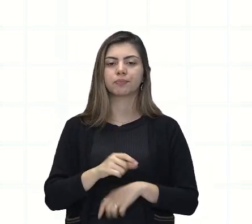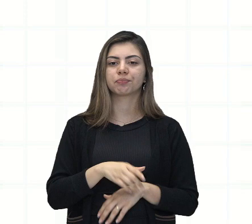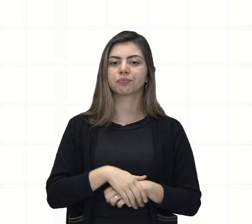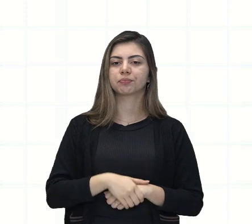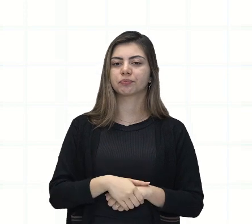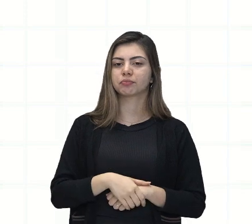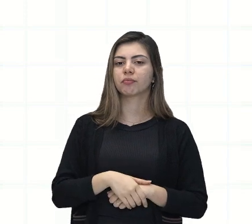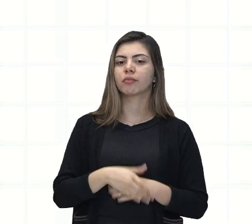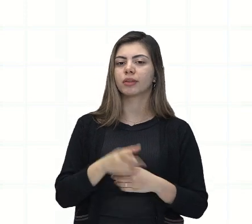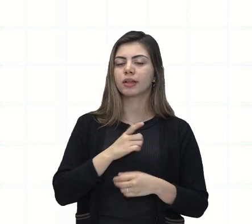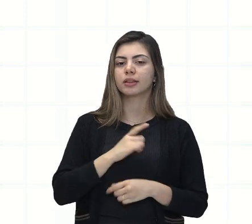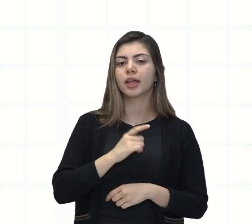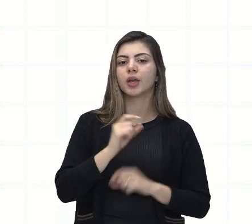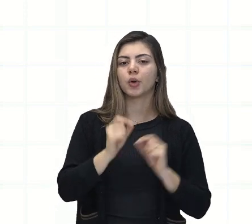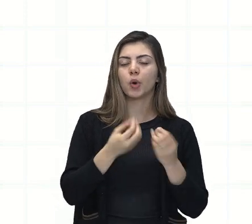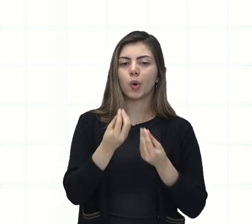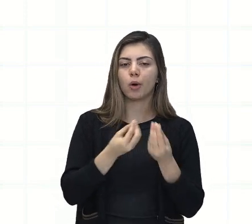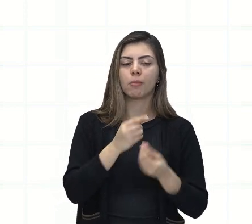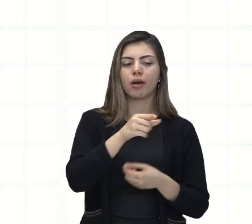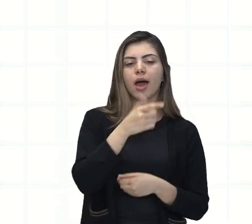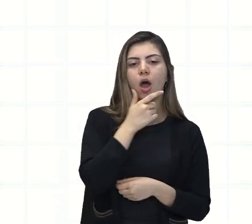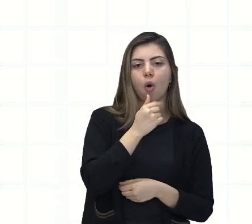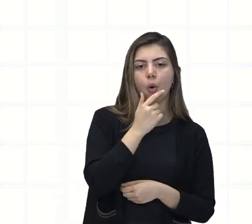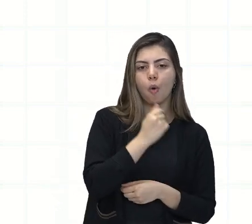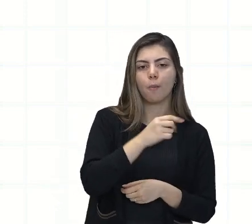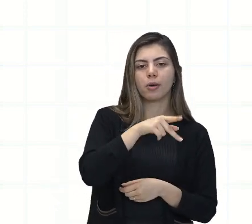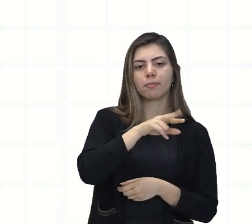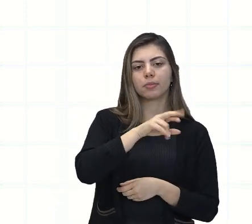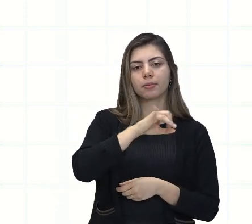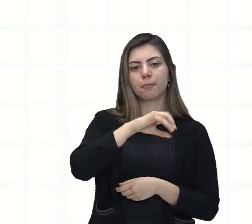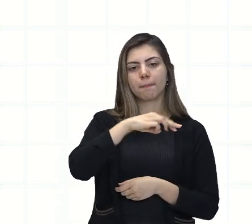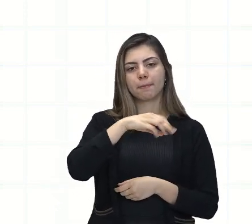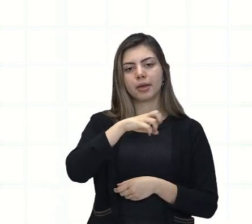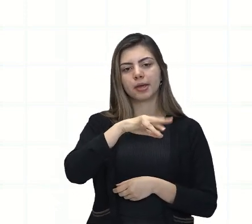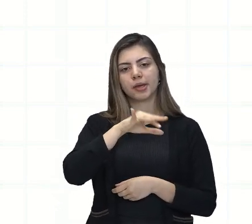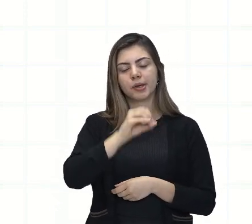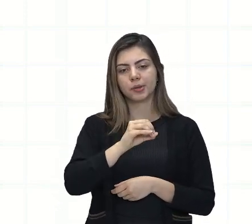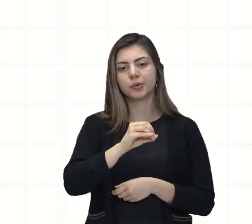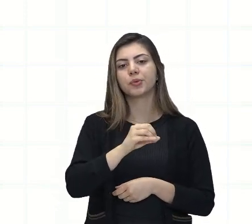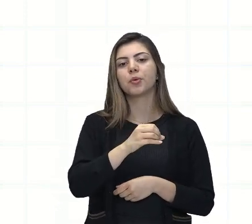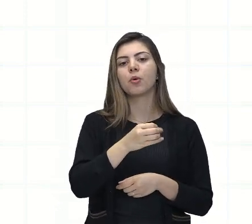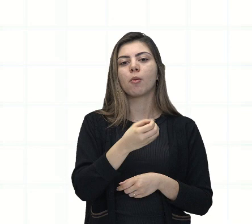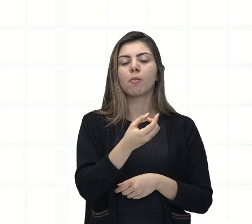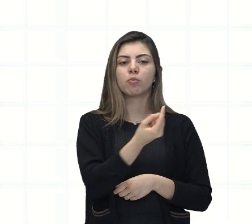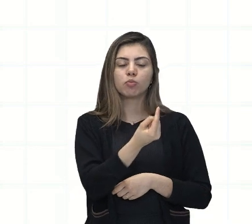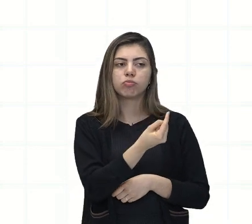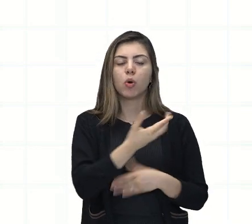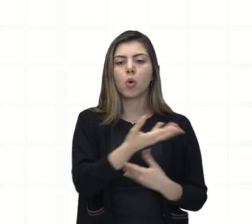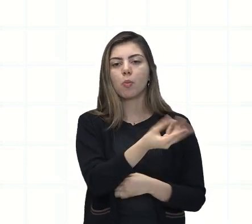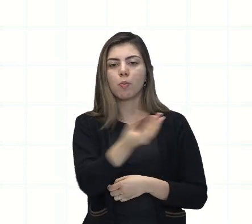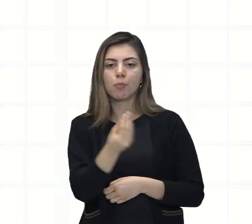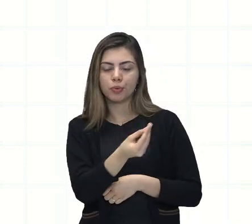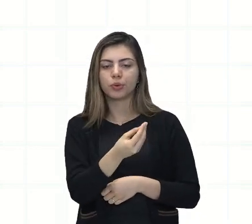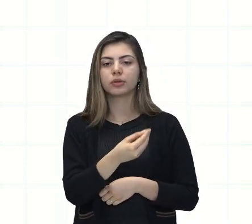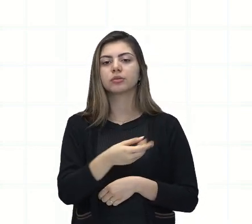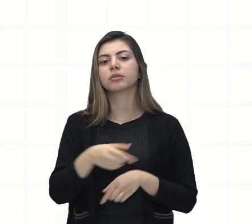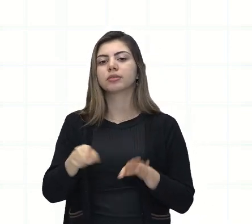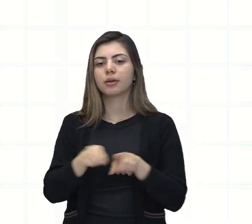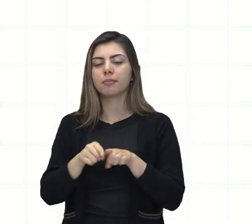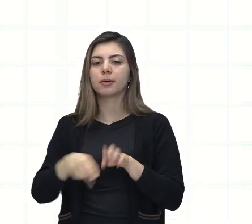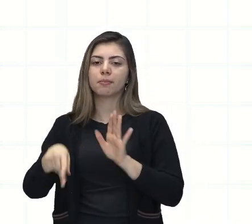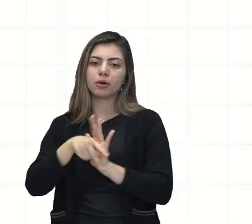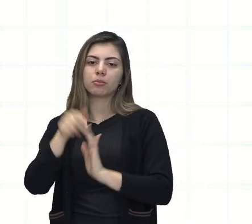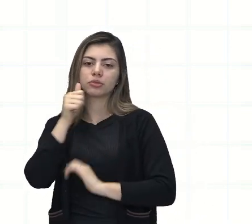masculino no plural dessa palavra e feminino aqui no plural dessa forma no singular.